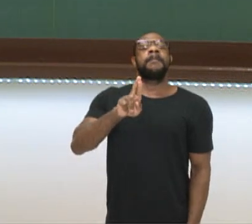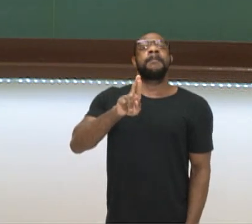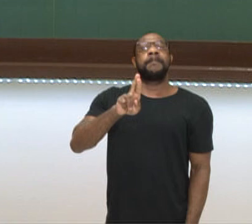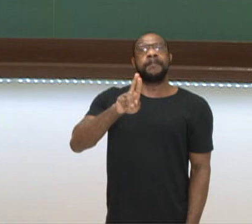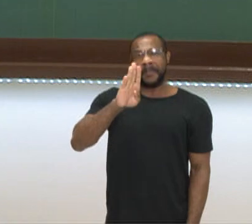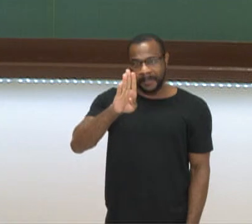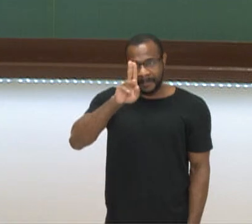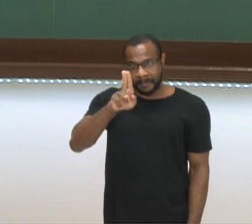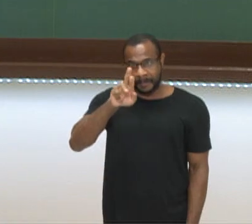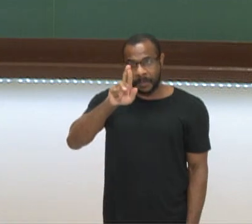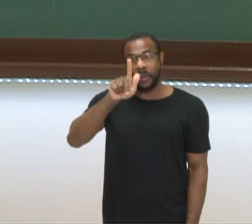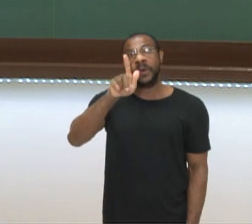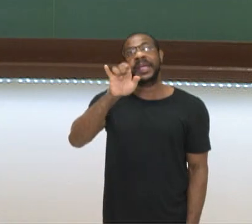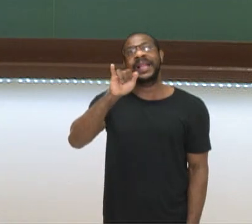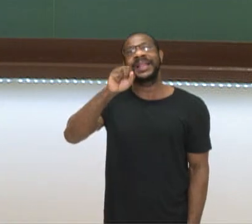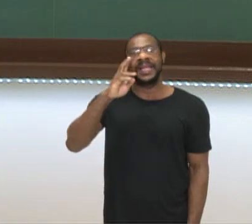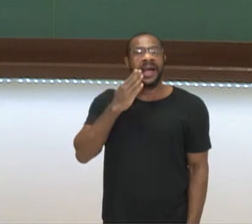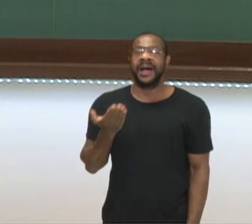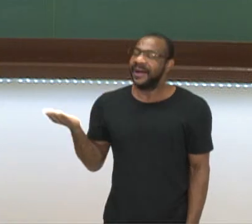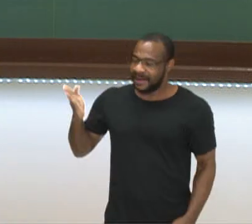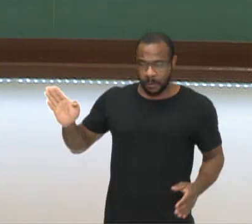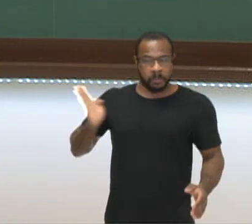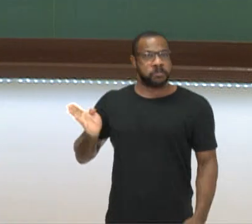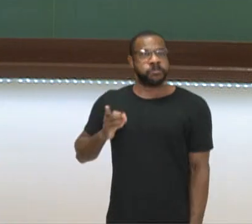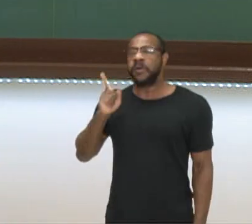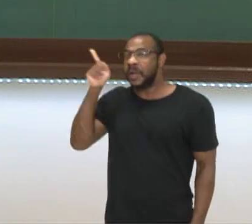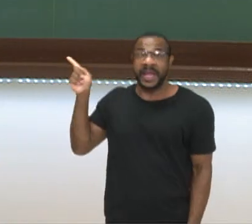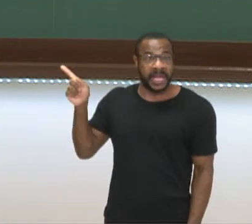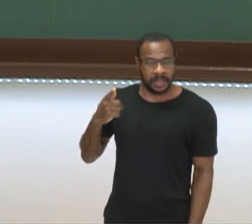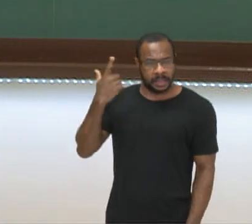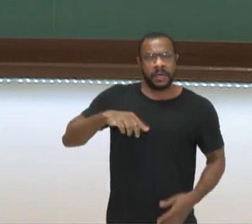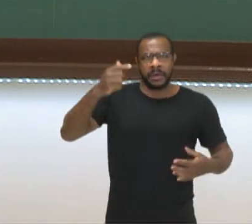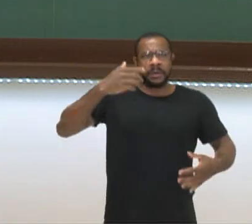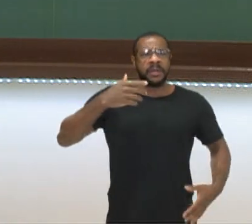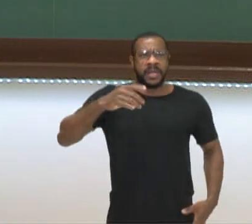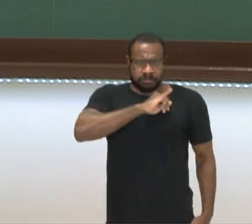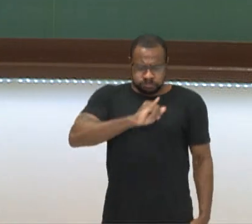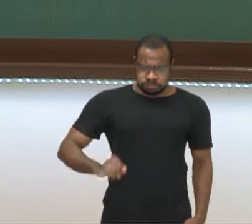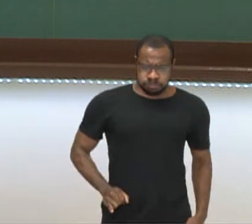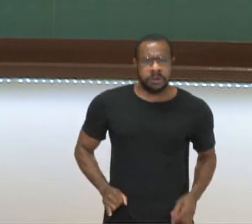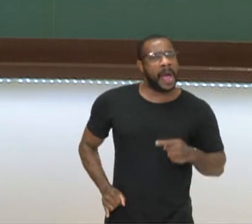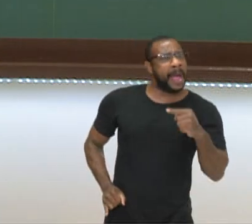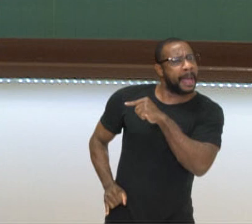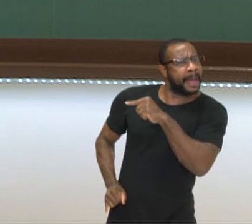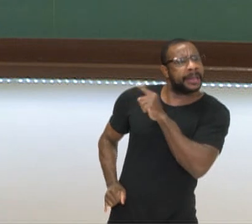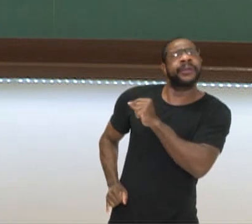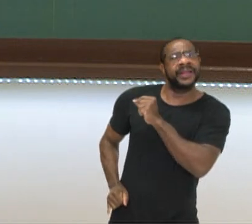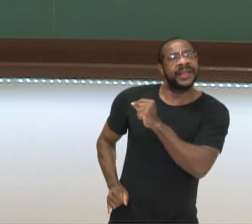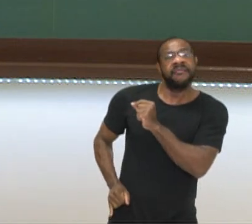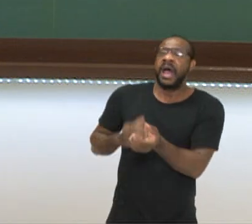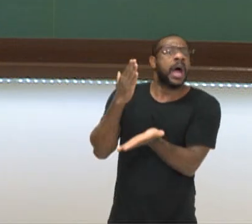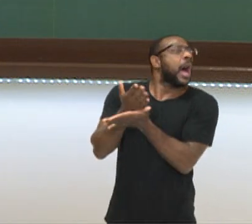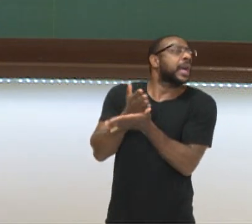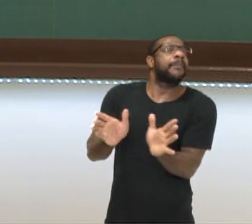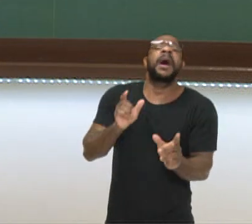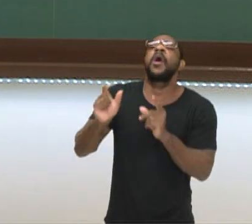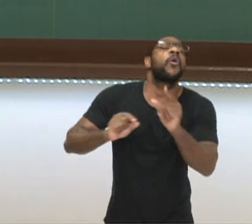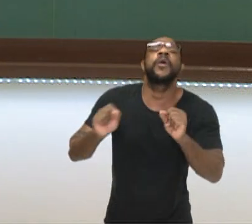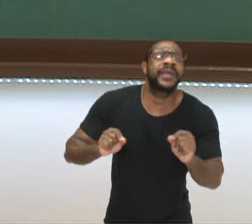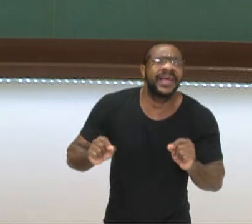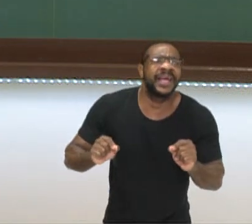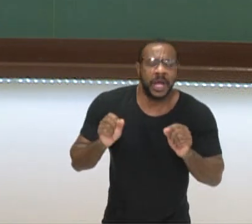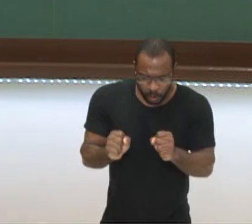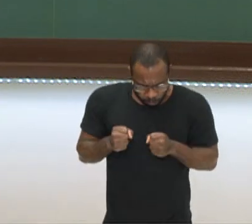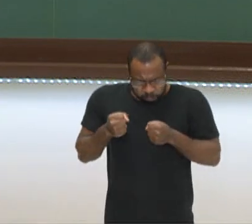não vai ser só na França, porque como o imperador, o Napoleão Bonaparte, ele vai acabar colocando todo esse